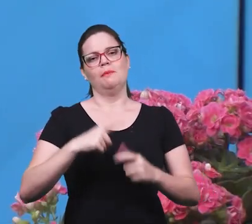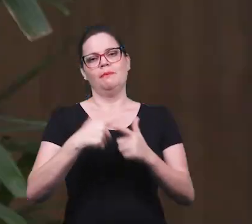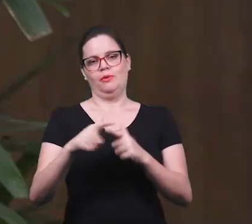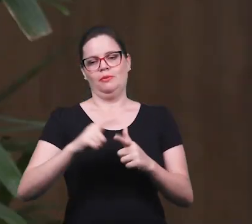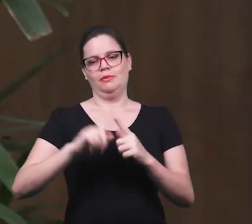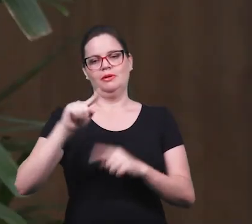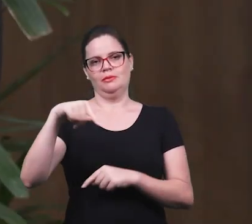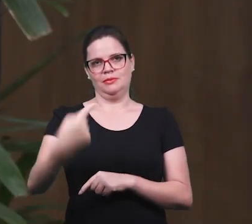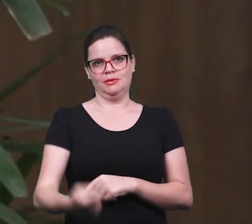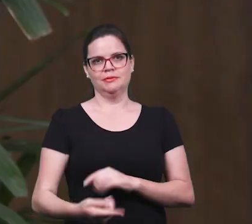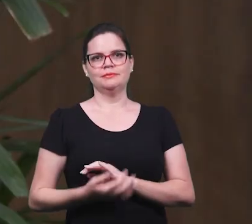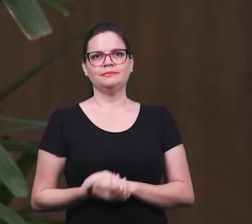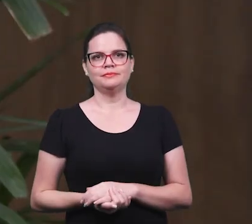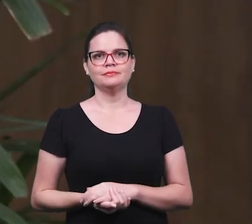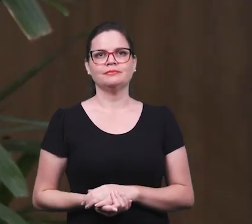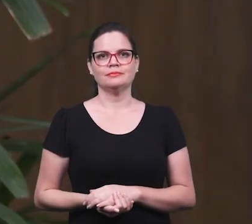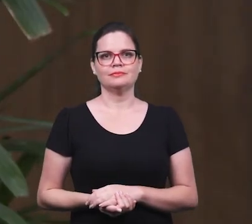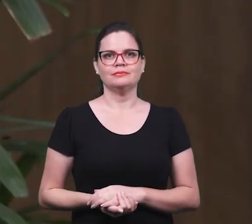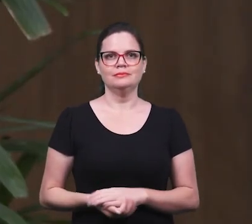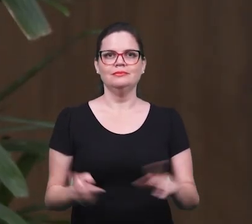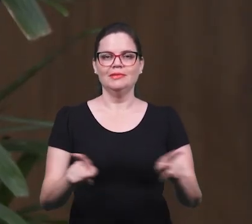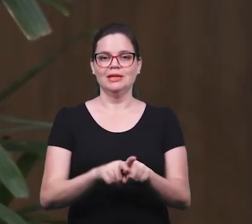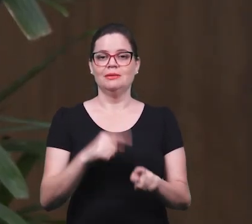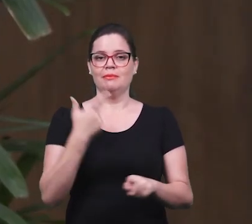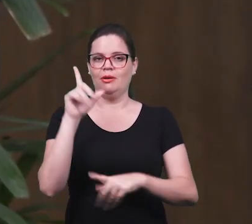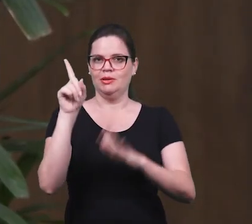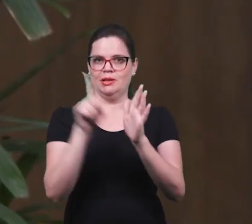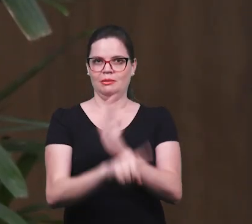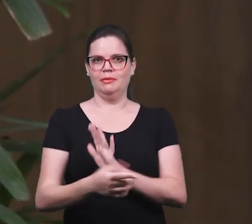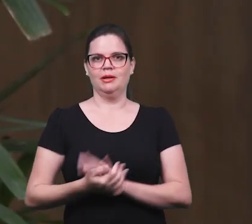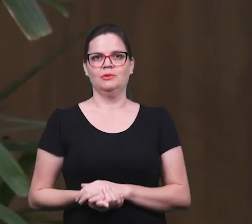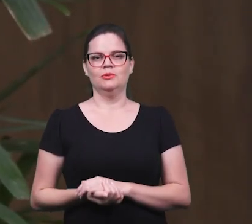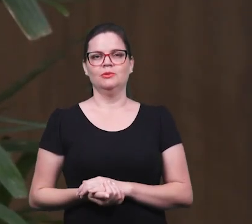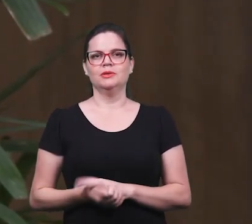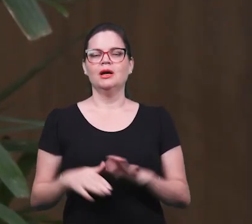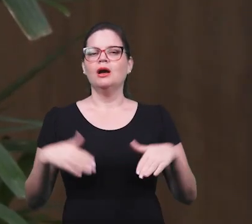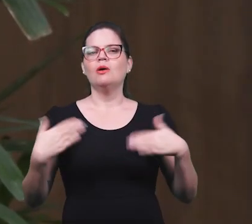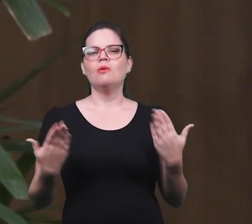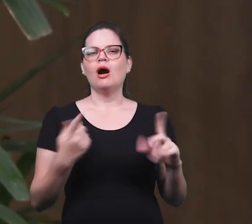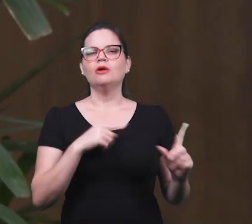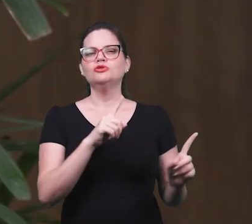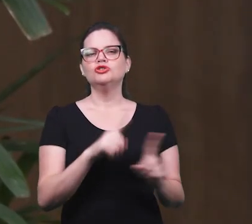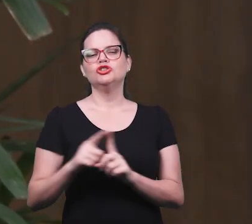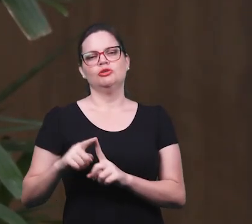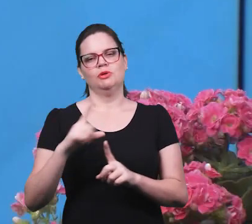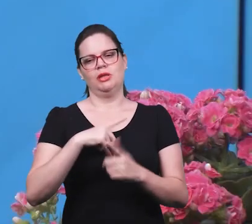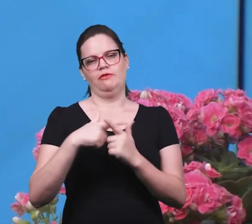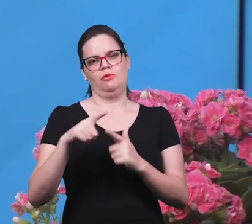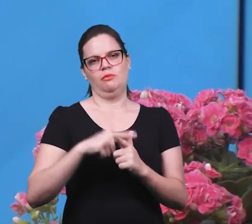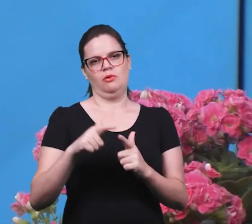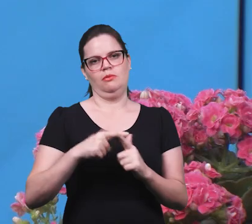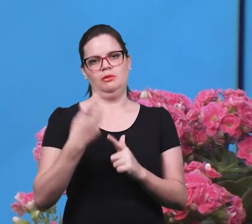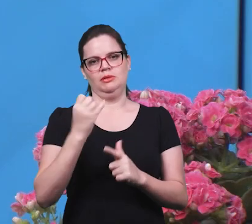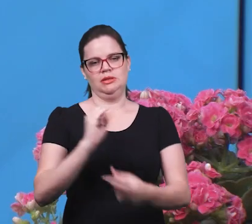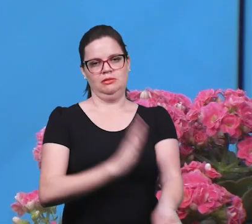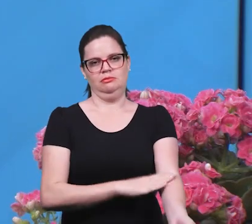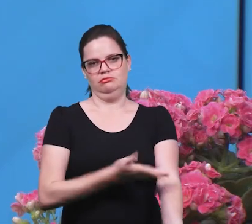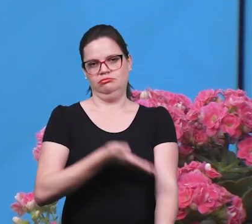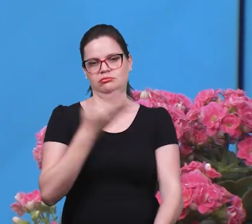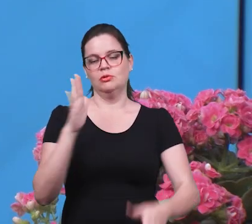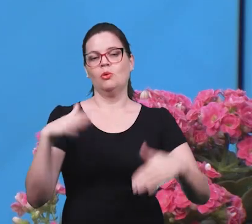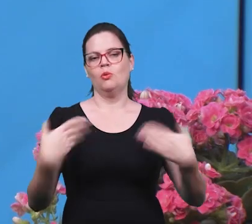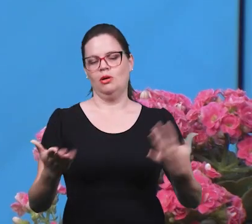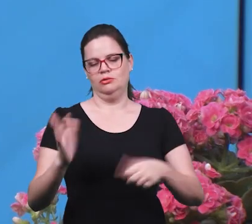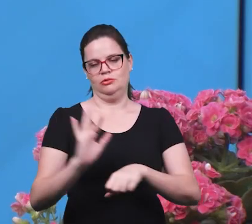prazo. Isso, e aí essa é a pergunta que eu ia te fazer. Quais são as complicações da hipertensão? Então, a